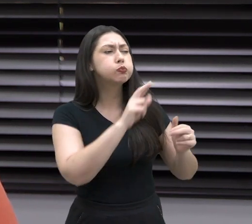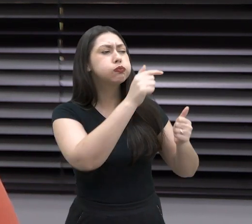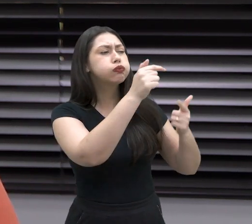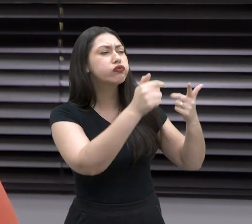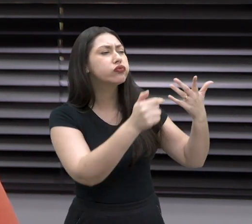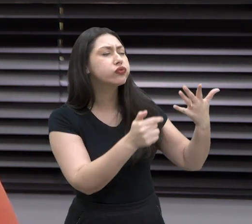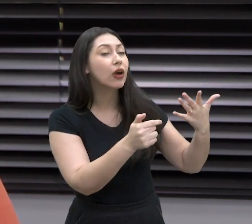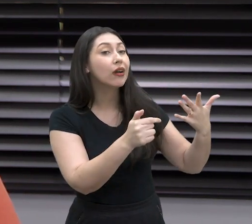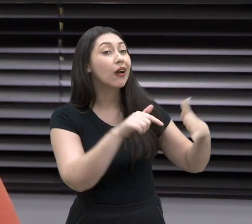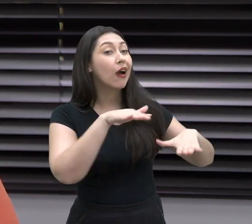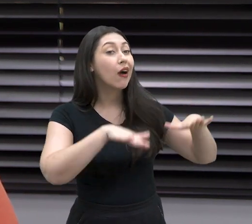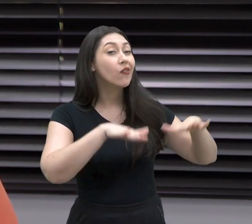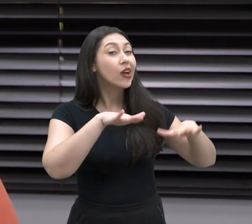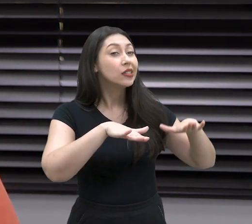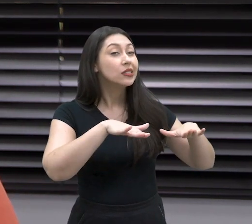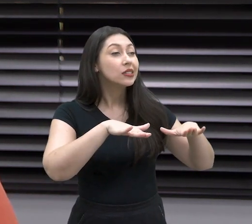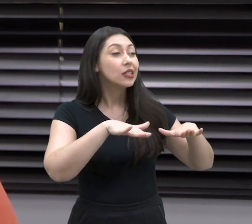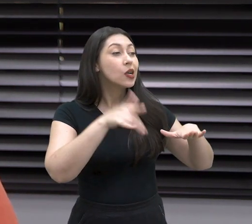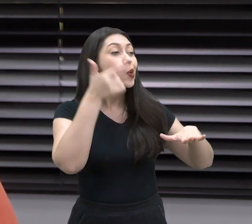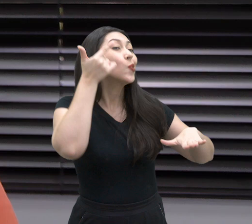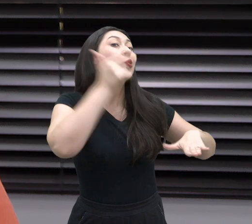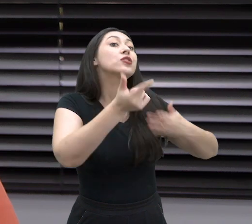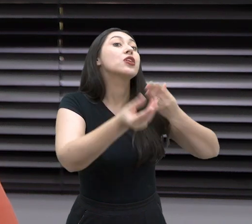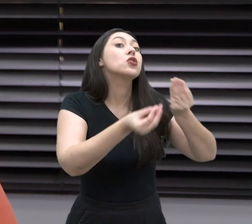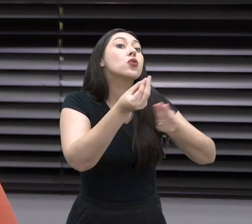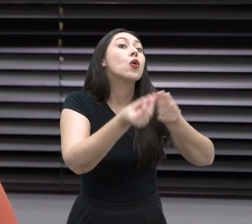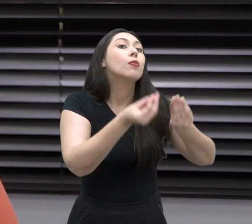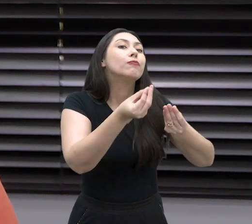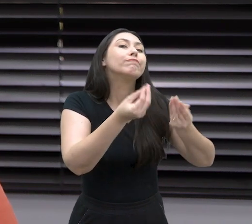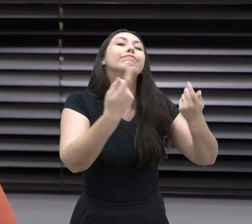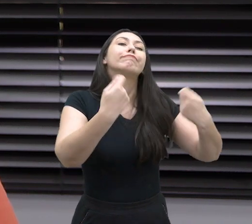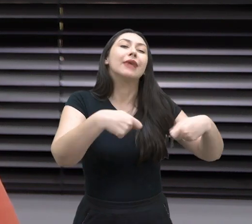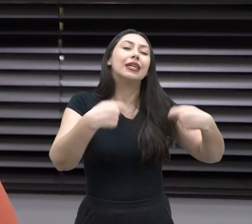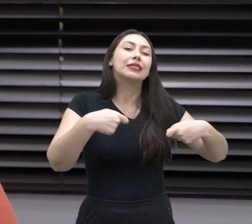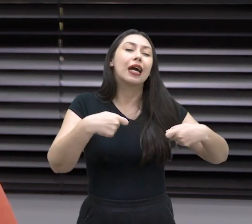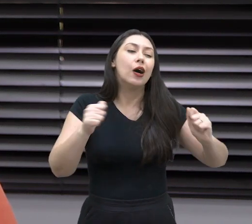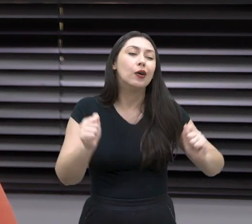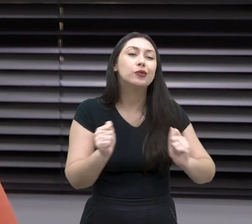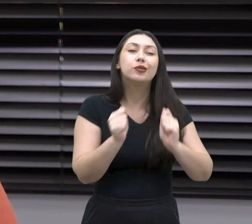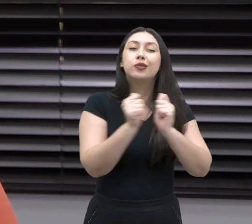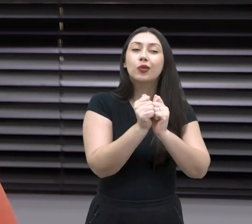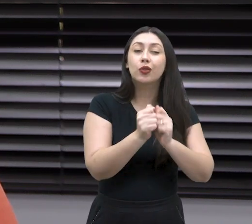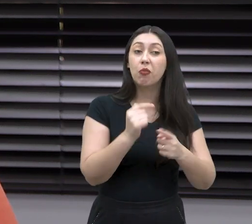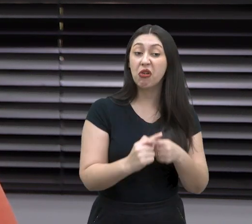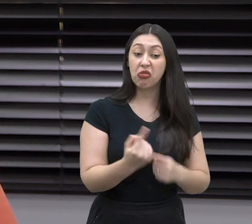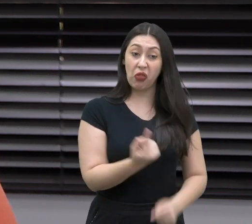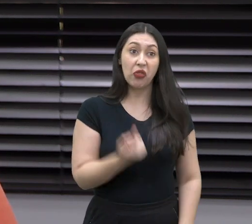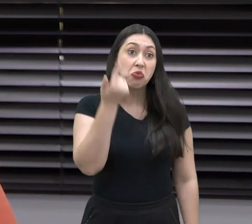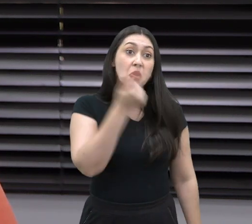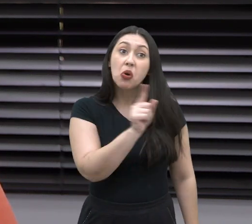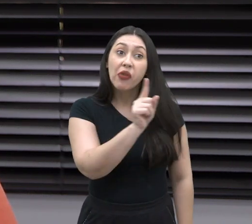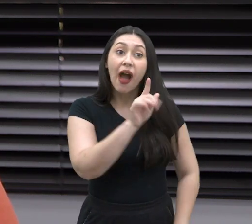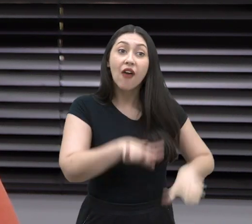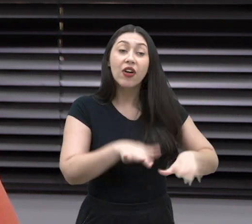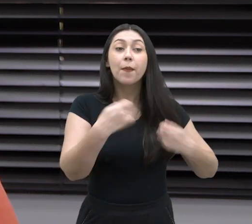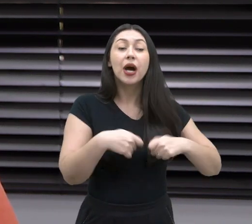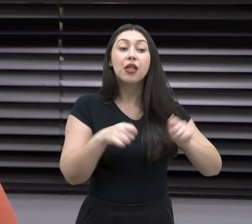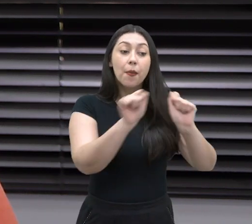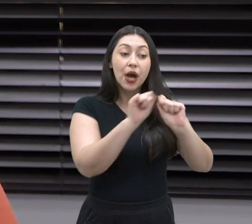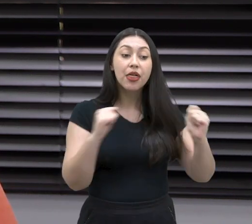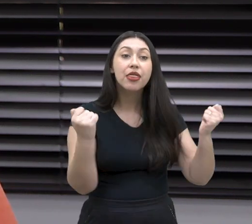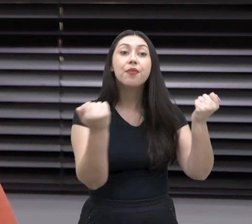conseguido entregar. Mas, às vezes, a gente também não depende somente da gente, depende de uma assembleia, depende de verba financeira, de